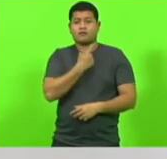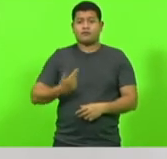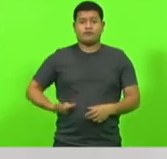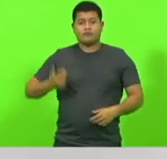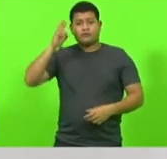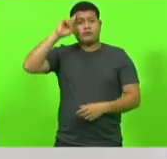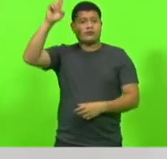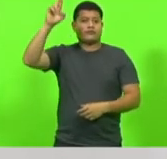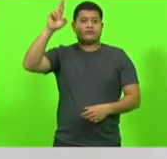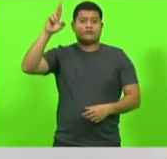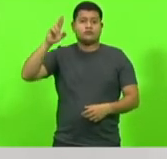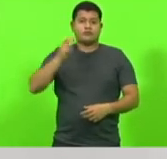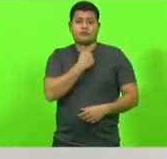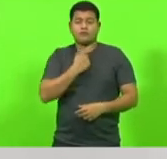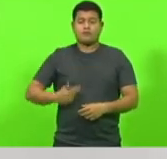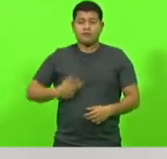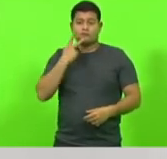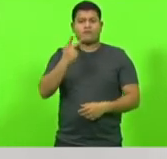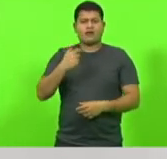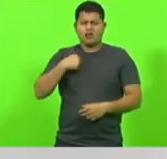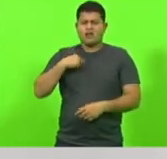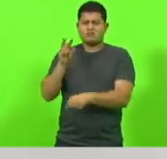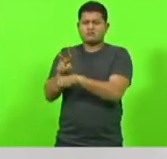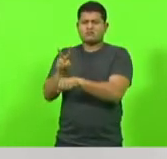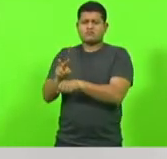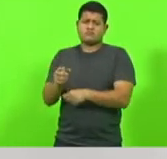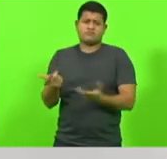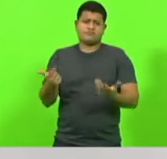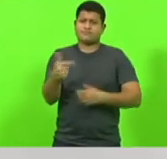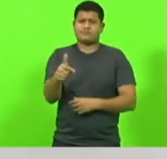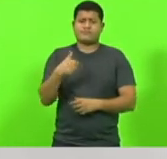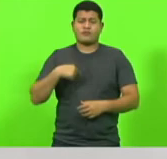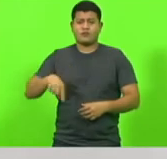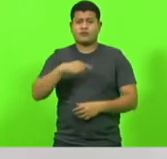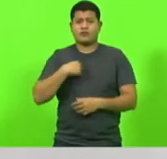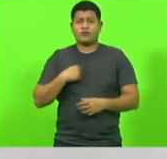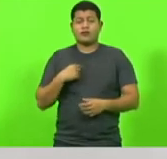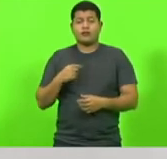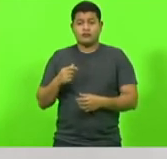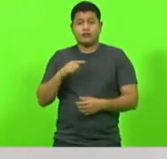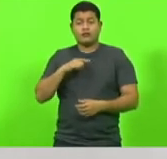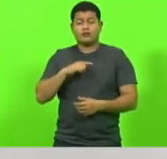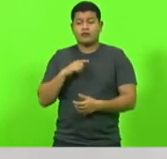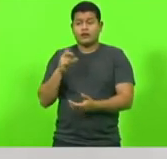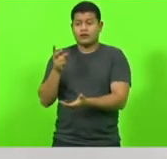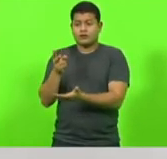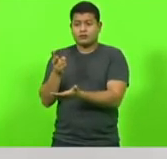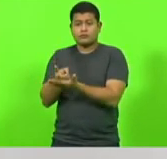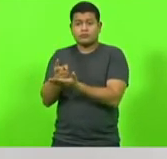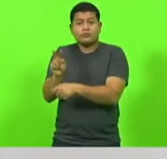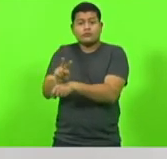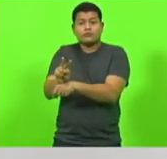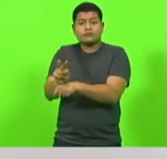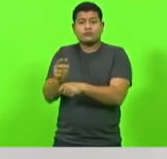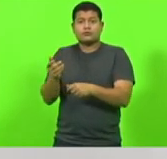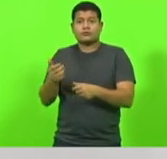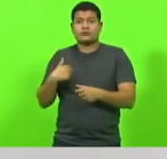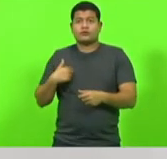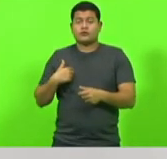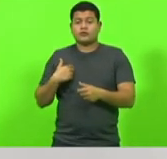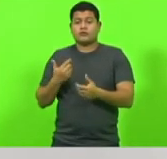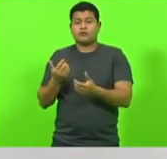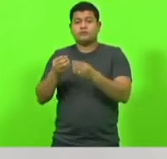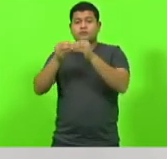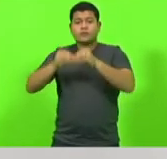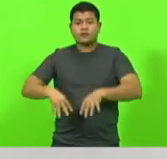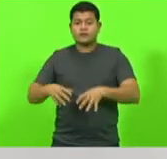que o Estado diz cuidar. Então, nós teremos a preservação, não iremos onerar a coletividade com